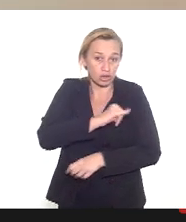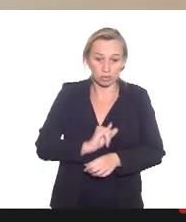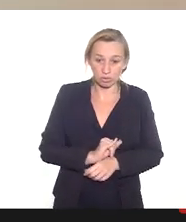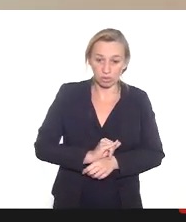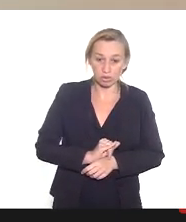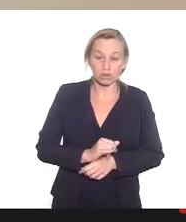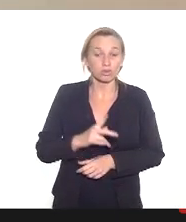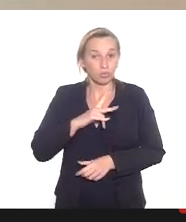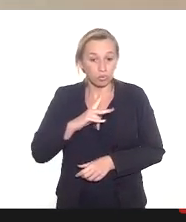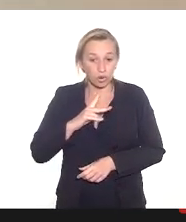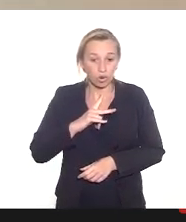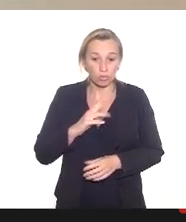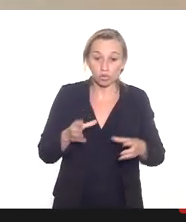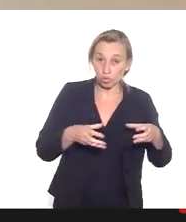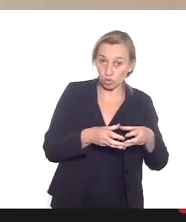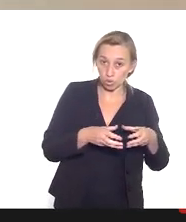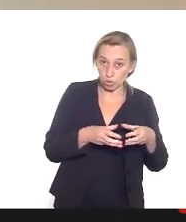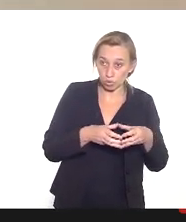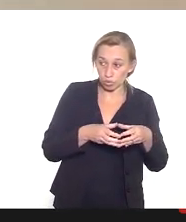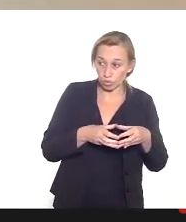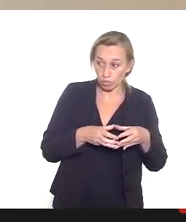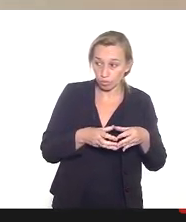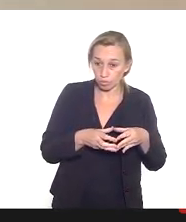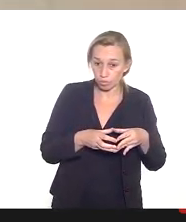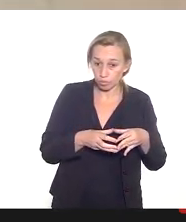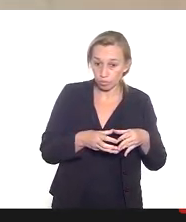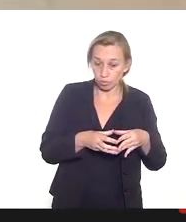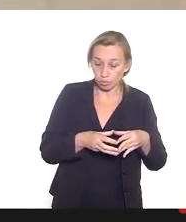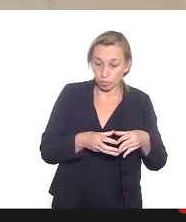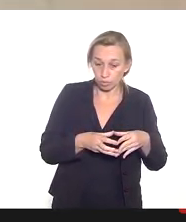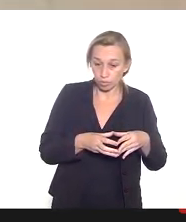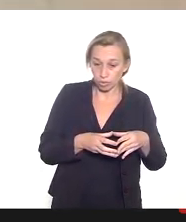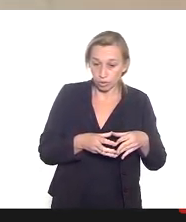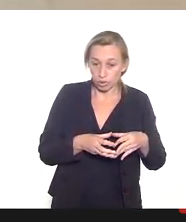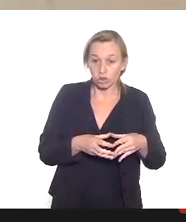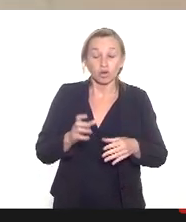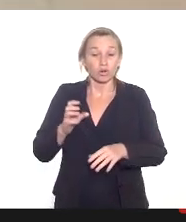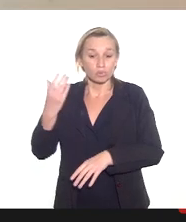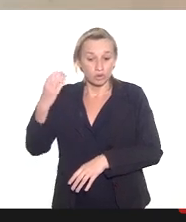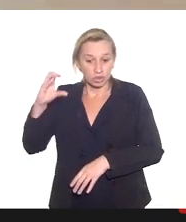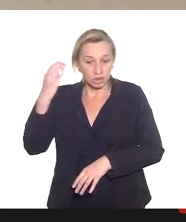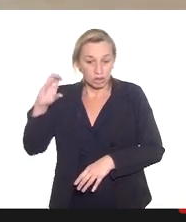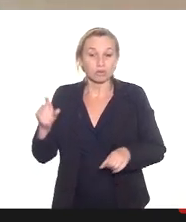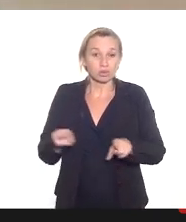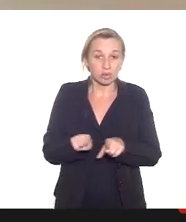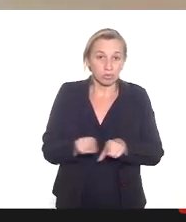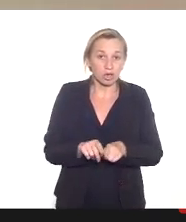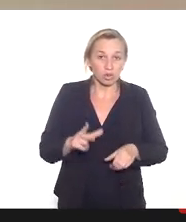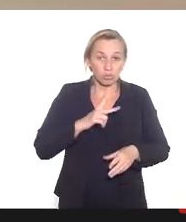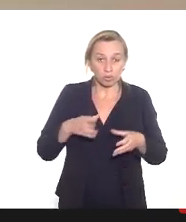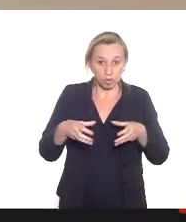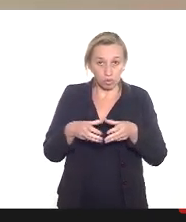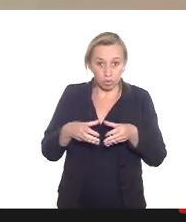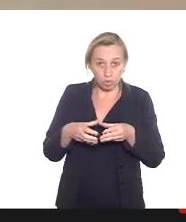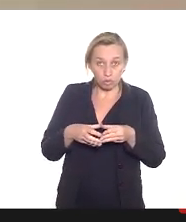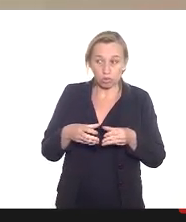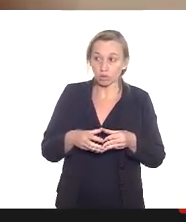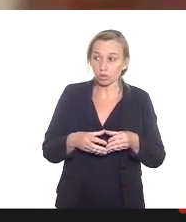que tem seu próprio cometer o município de Niterói que também tem seu próprio comitê nós fizéssemos